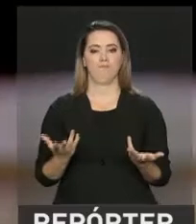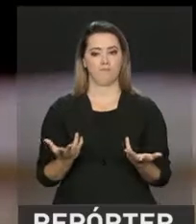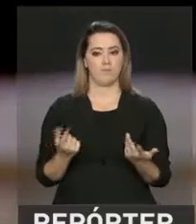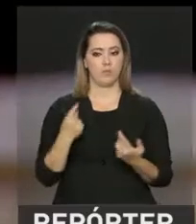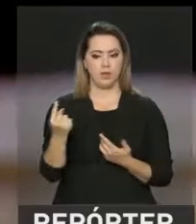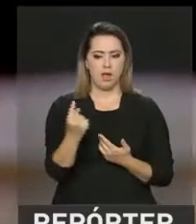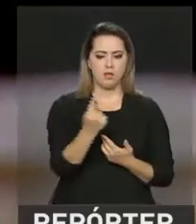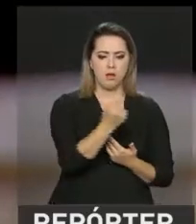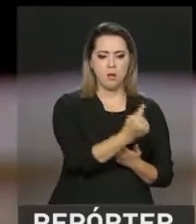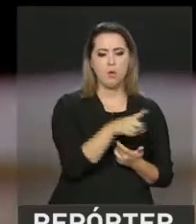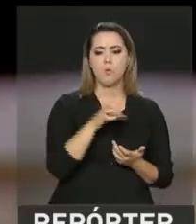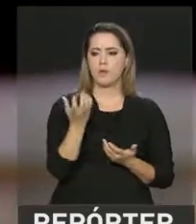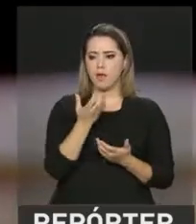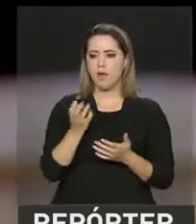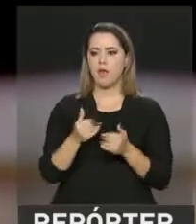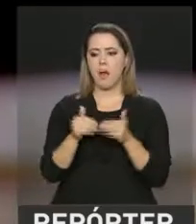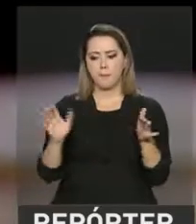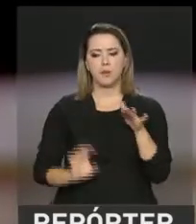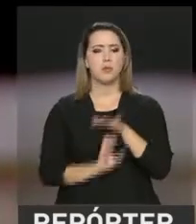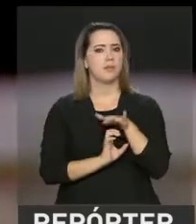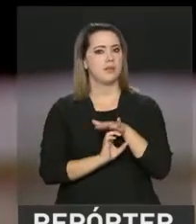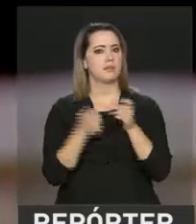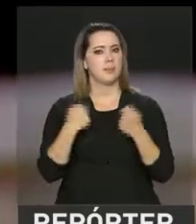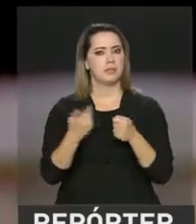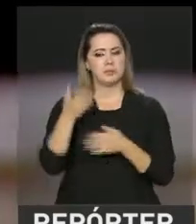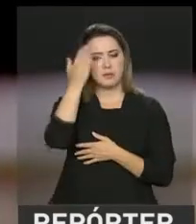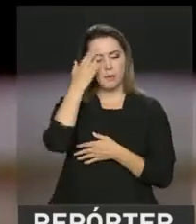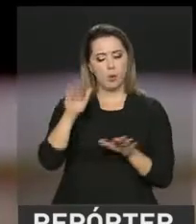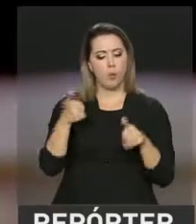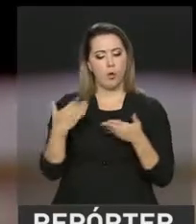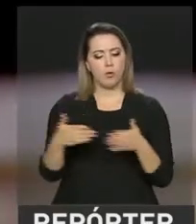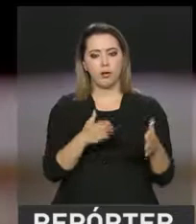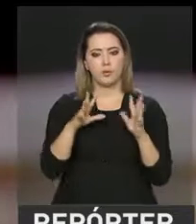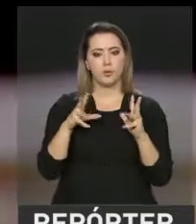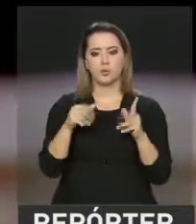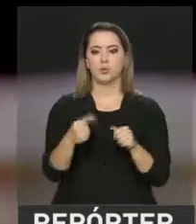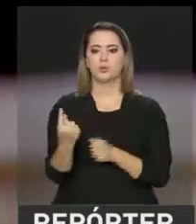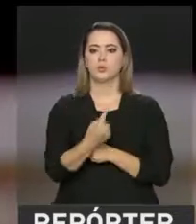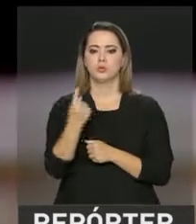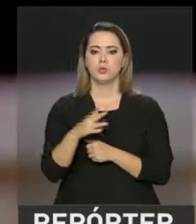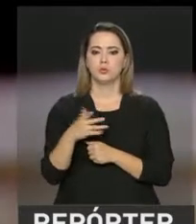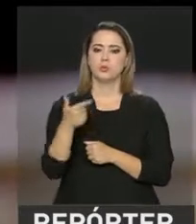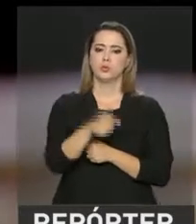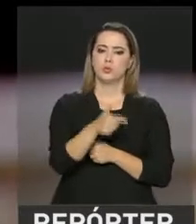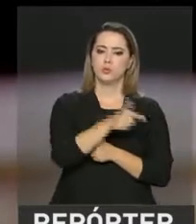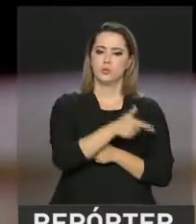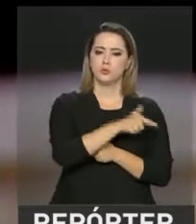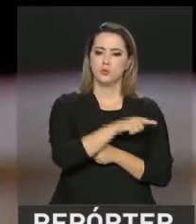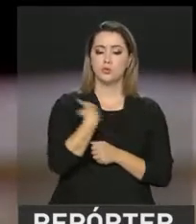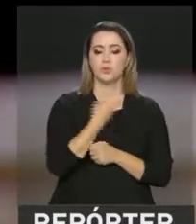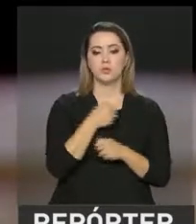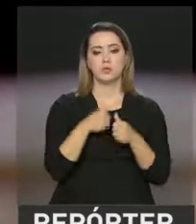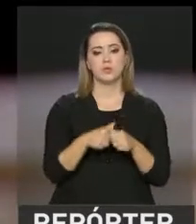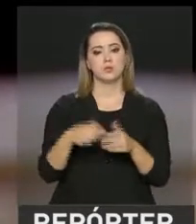um, quando decide abrir um empreendimento, tem de trilhar esse caminho inteiro, sozinho, tudo de novo. Então, nós